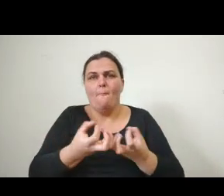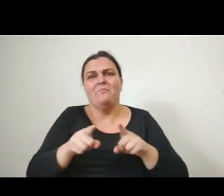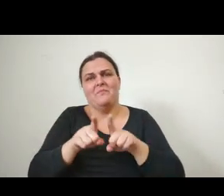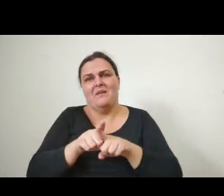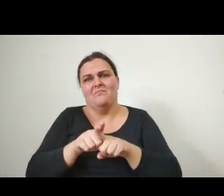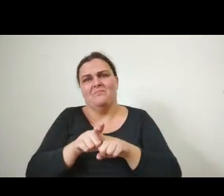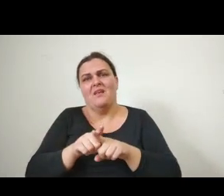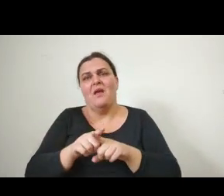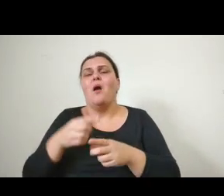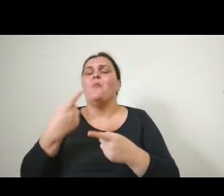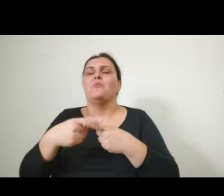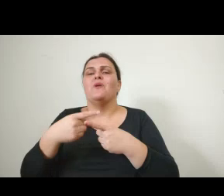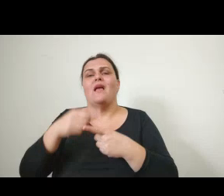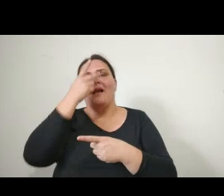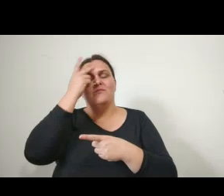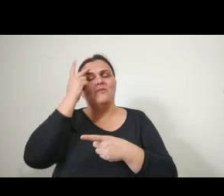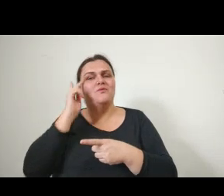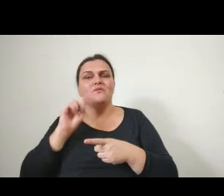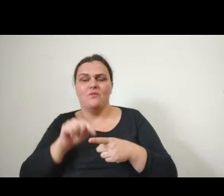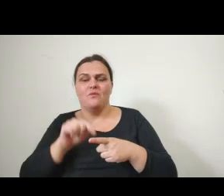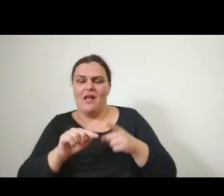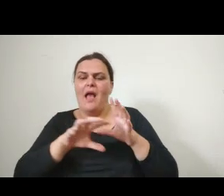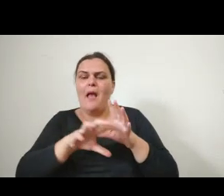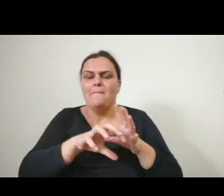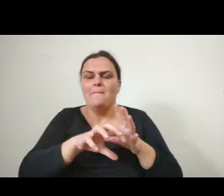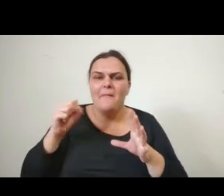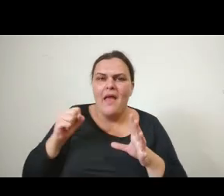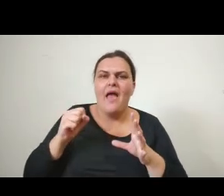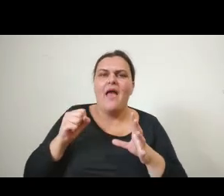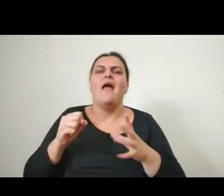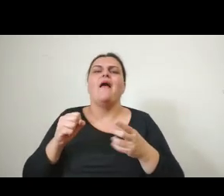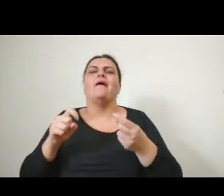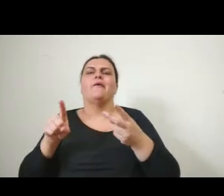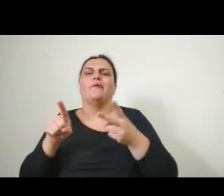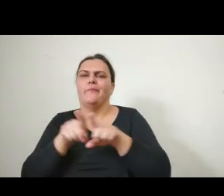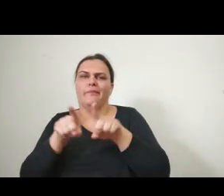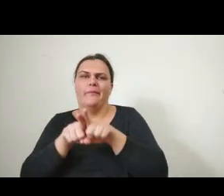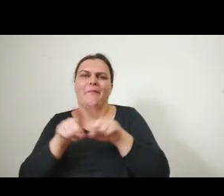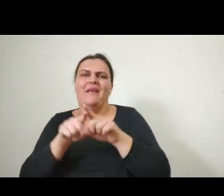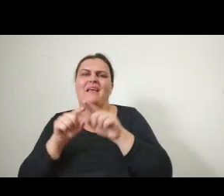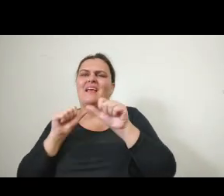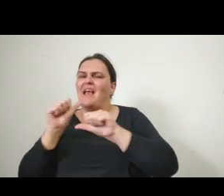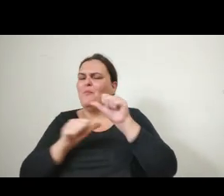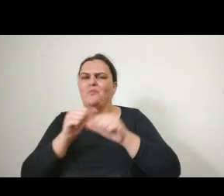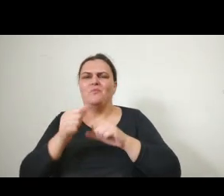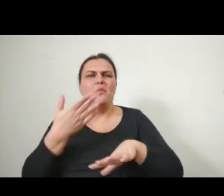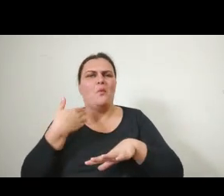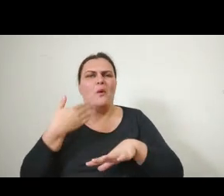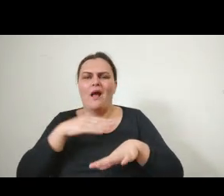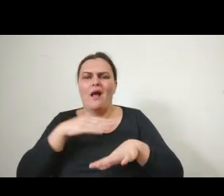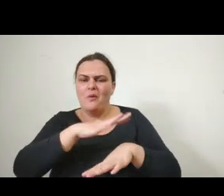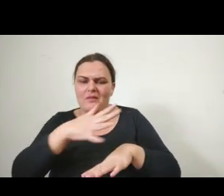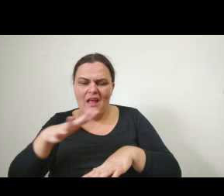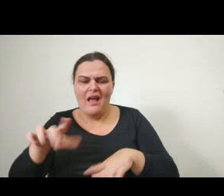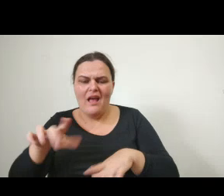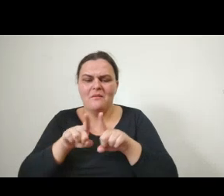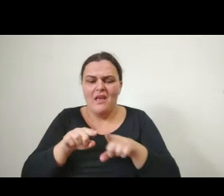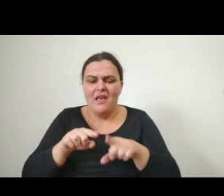e das mudanças climáticas. Um aumento pequeno na temperatura pode